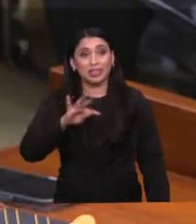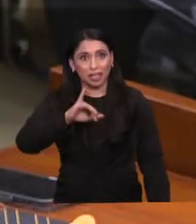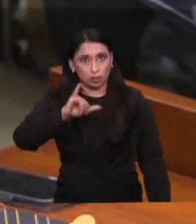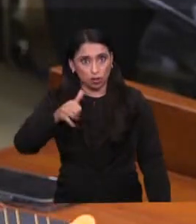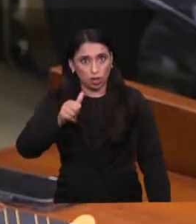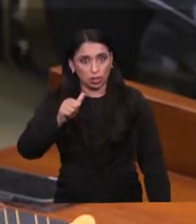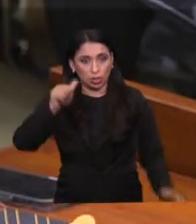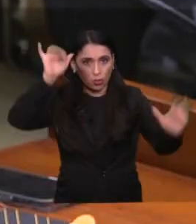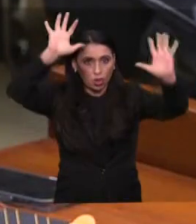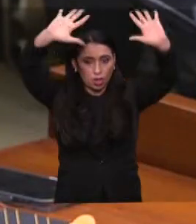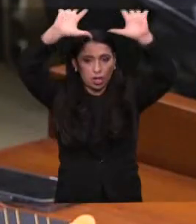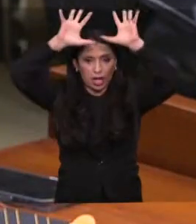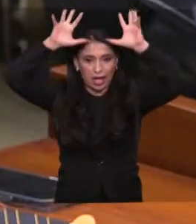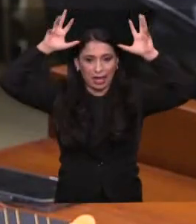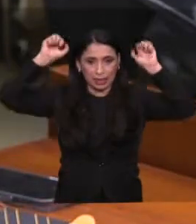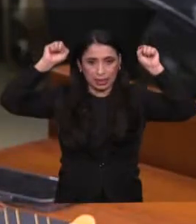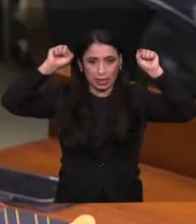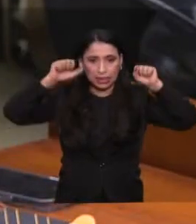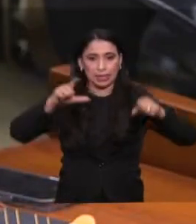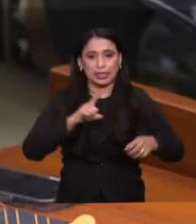Acre tem 68%, ou